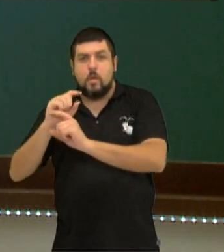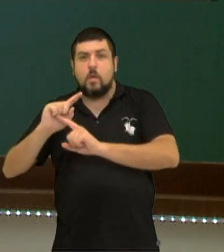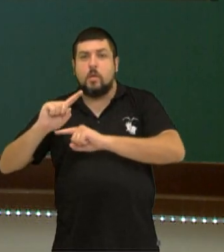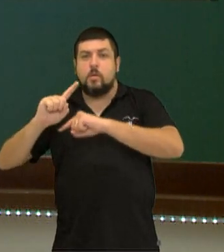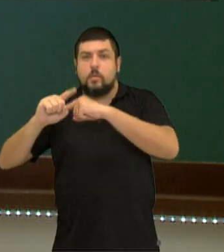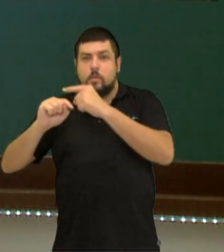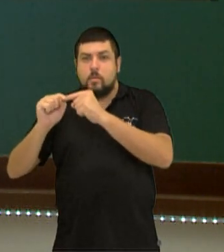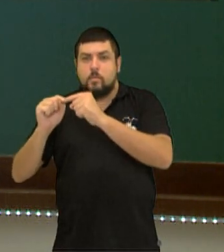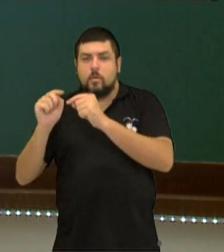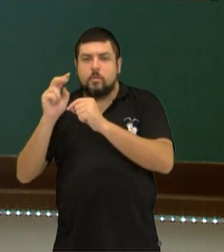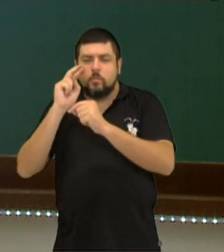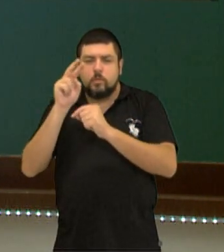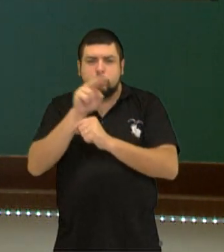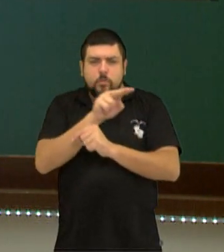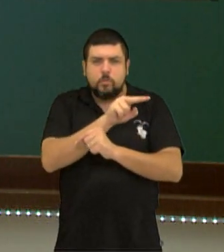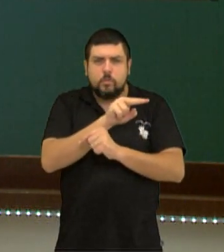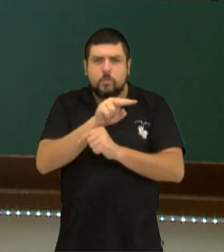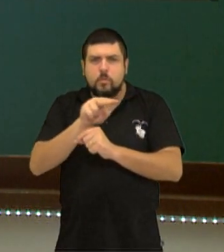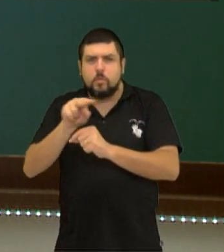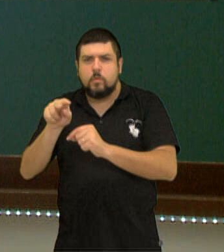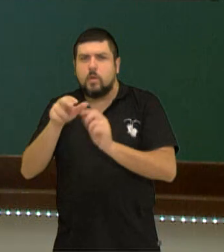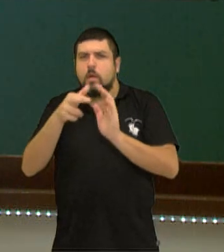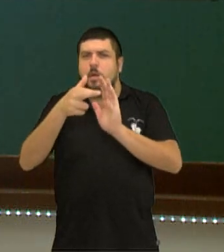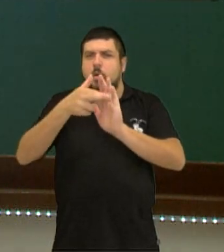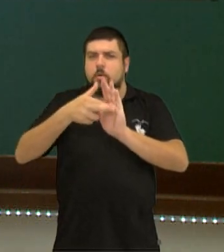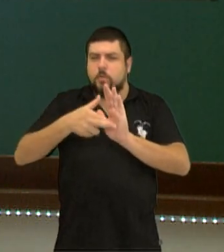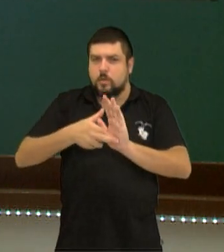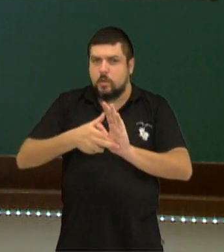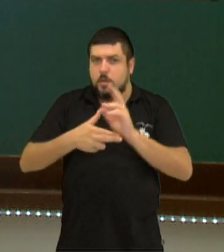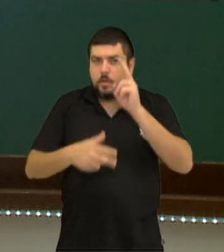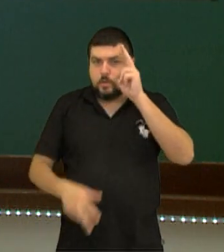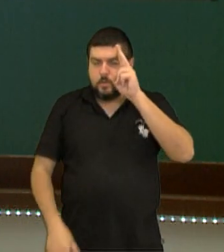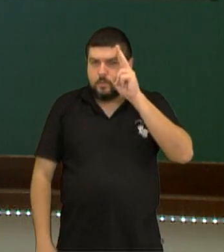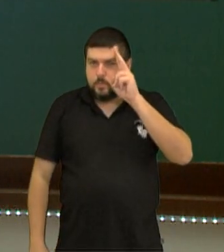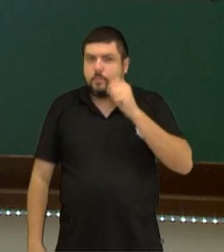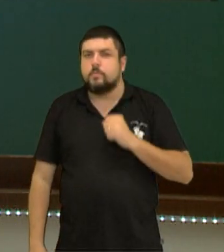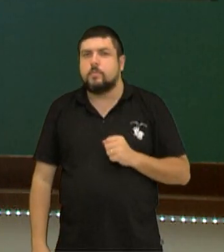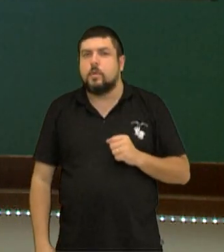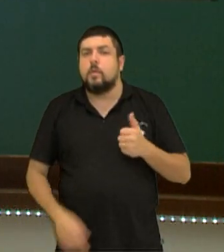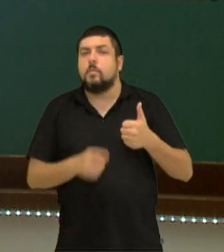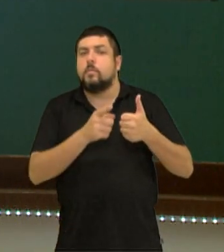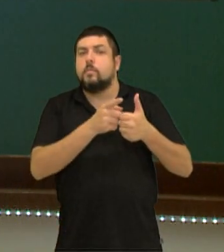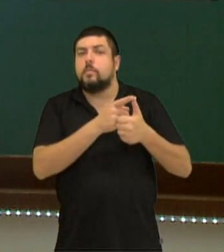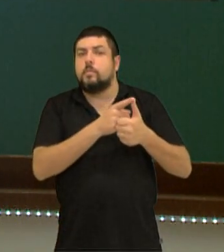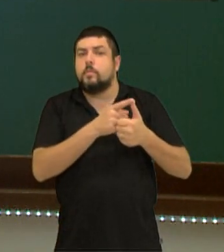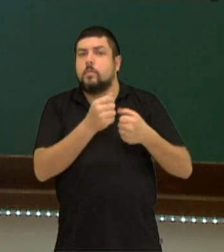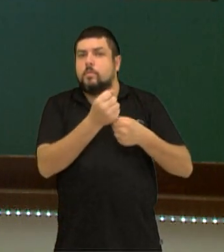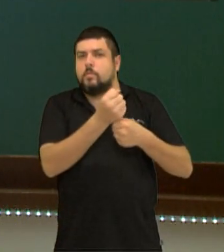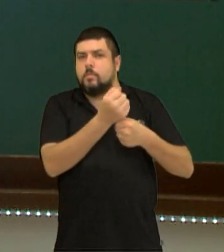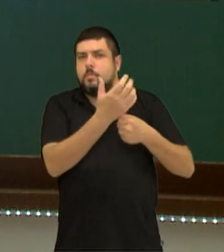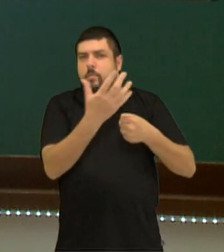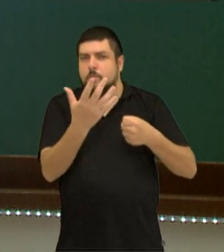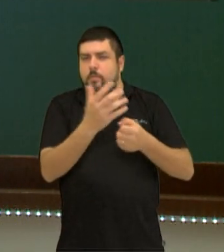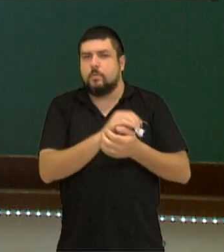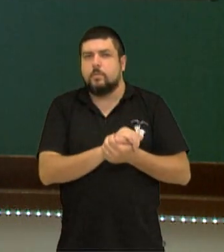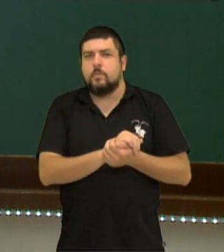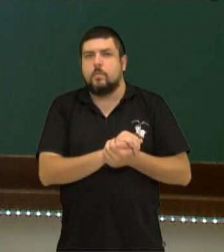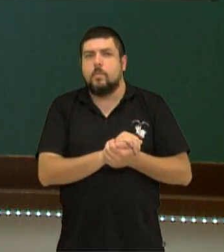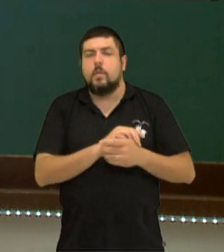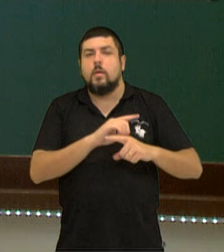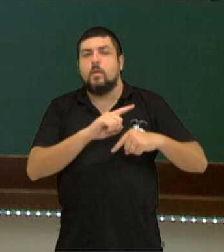vou olhar para aquelas regrinhas das operações. Então, resolvo primeiro as potências, né? Depois